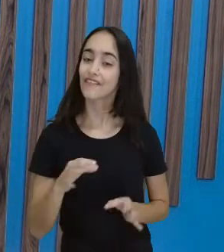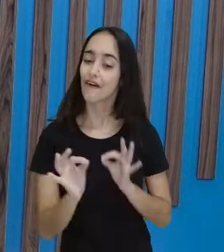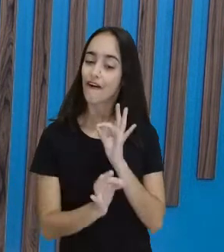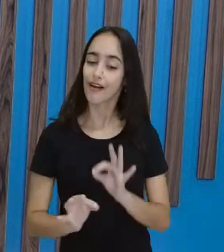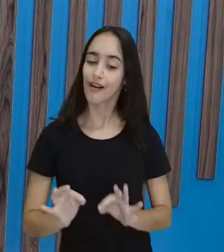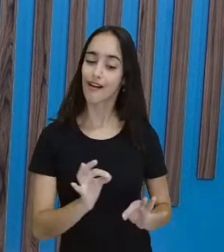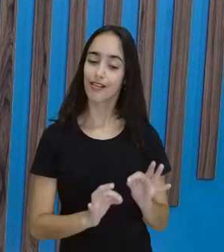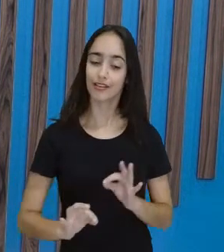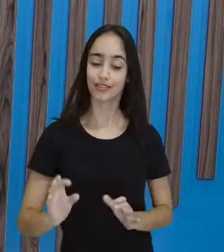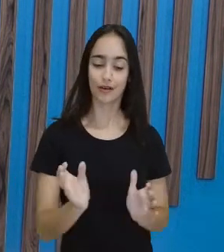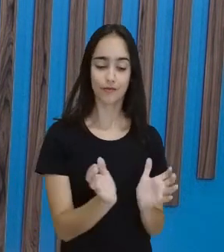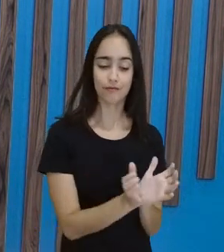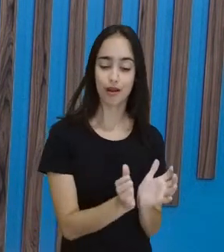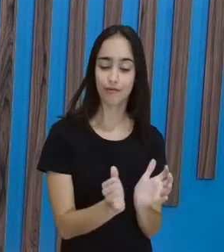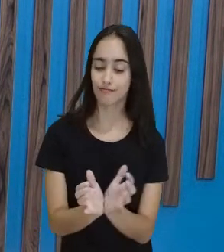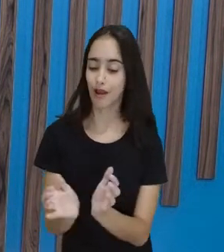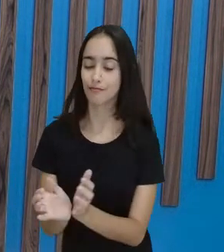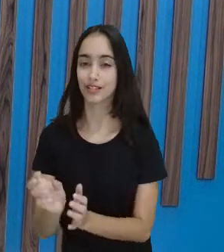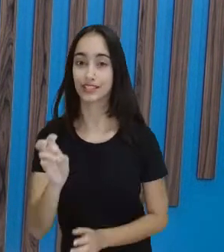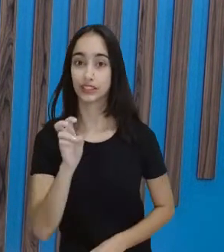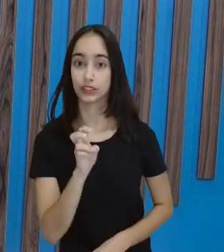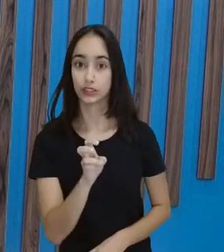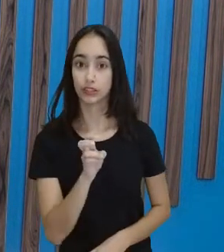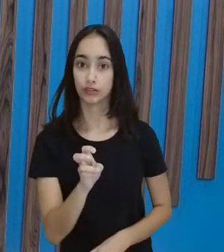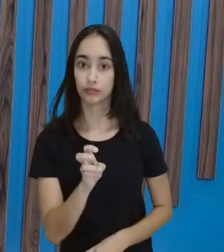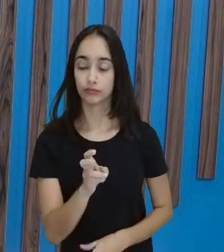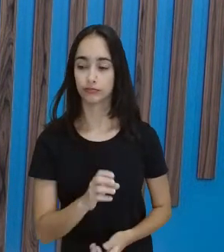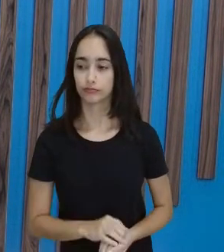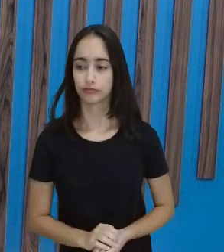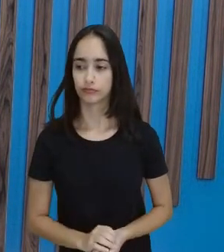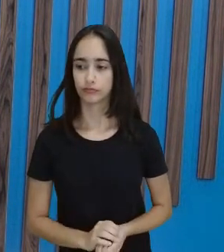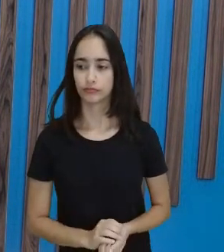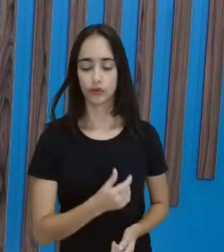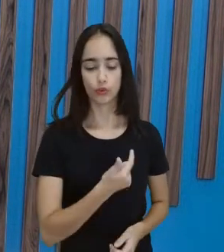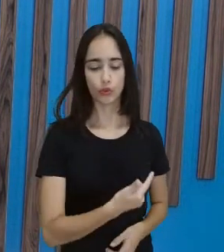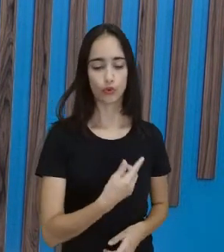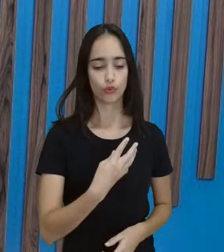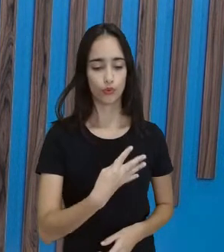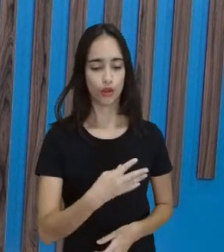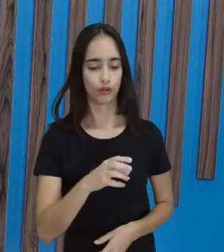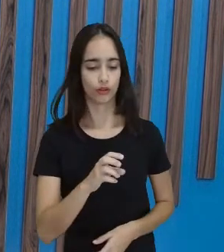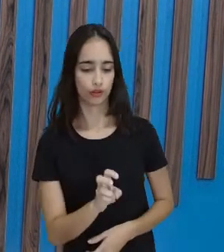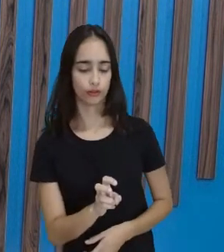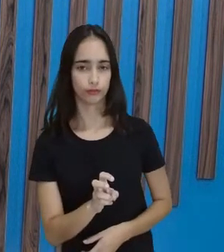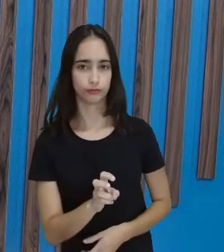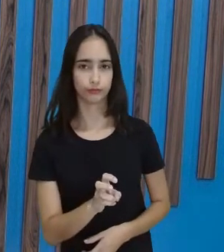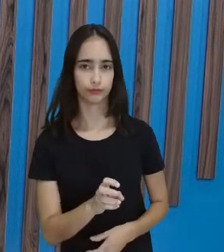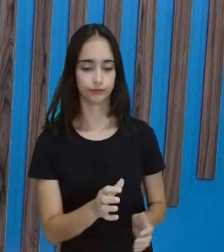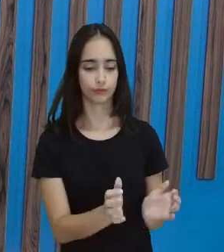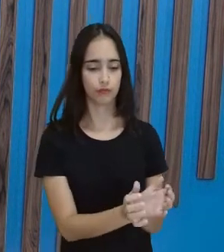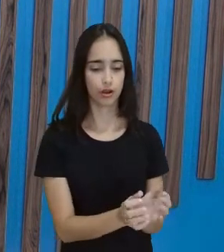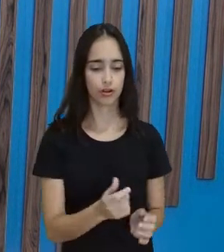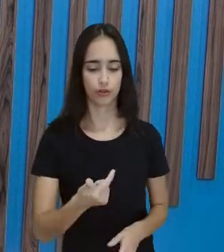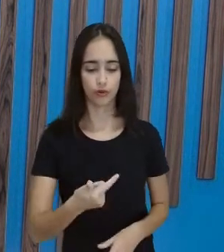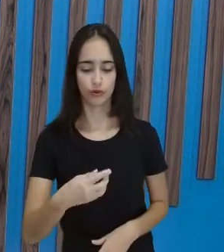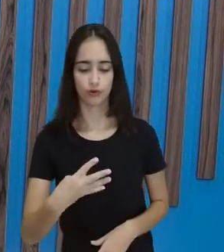5, Então, tá aqui. 2, 4, 5. 2, 4, 5.